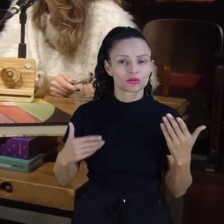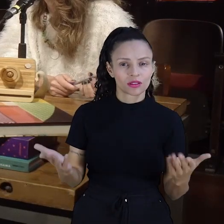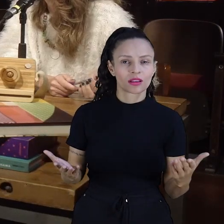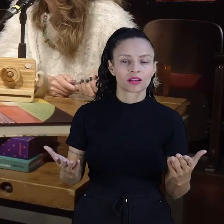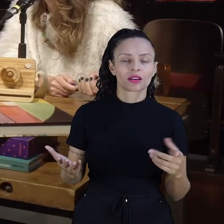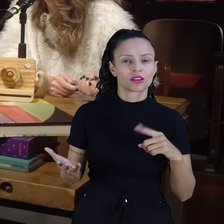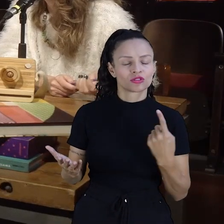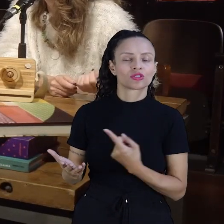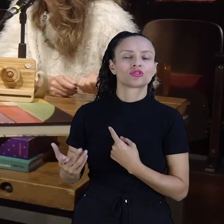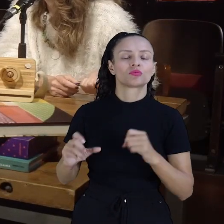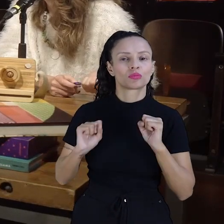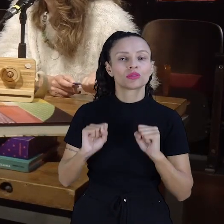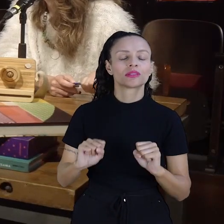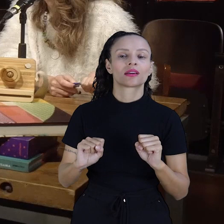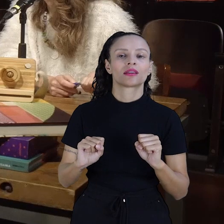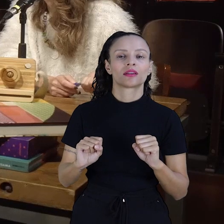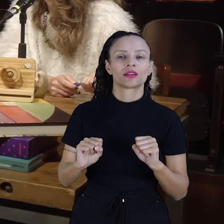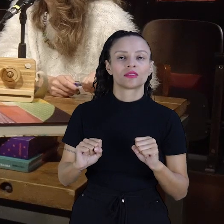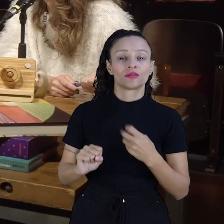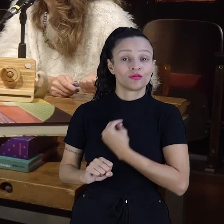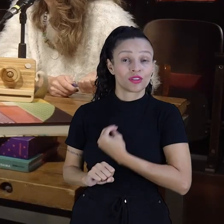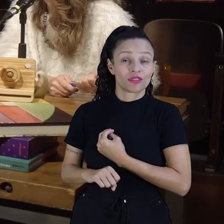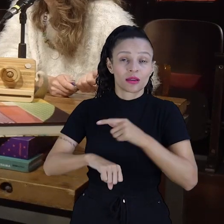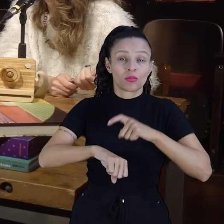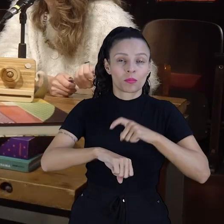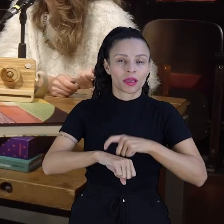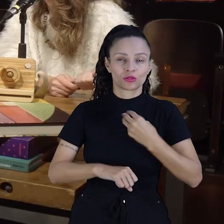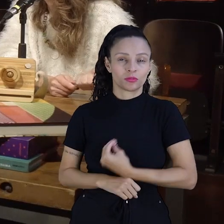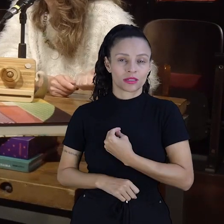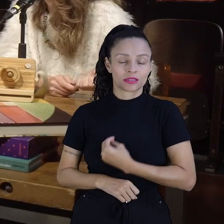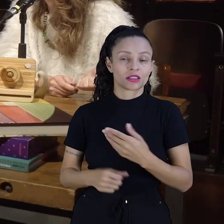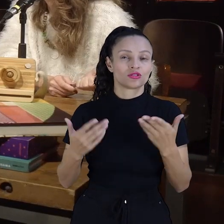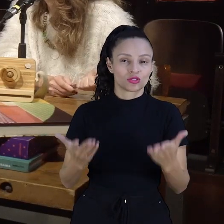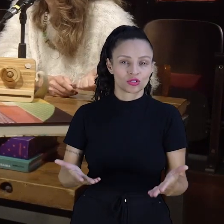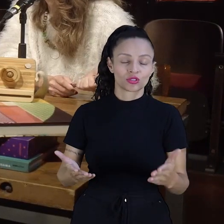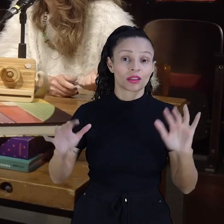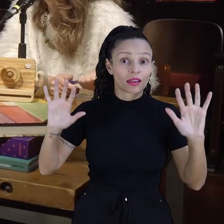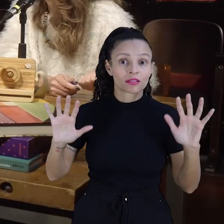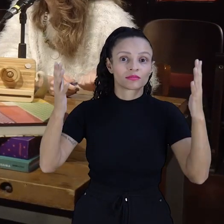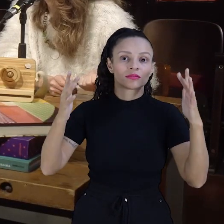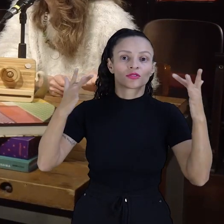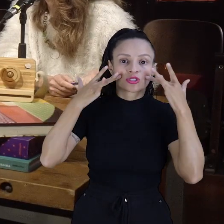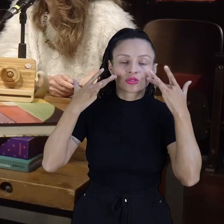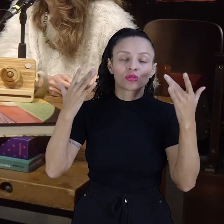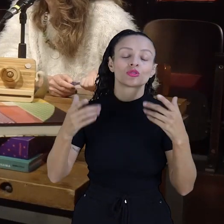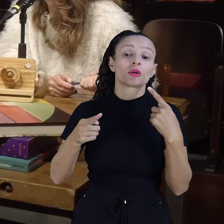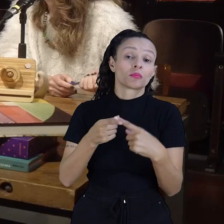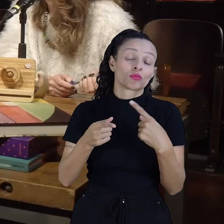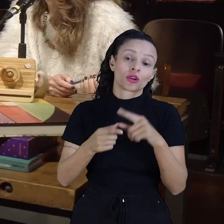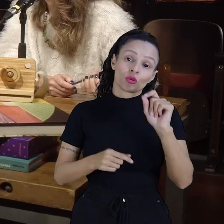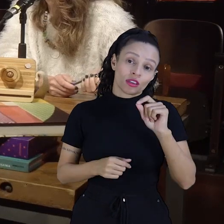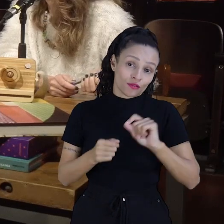A gente poder viver aquele momento presente daquele espetáculo, daquele encontro.